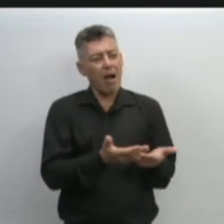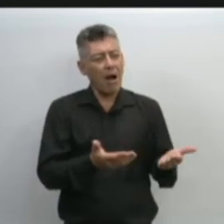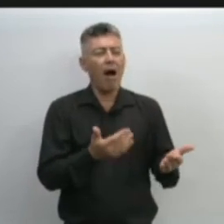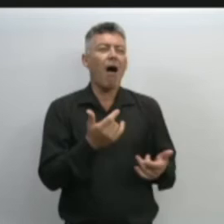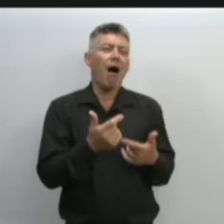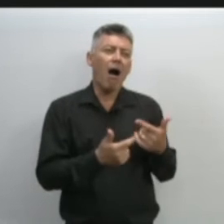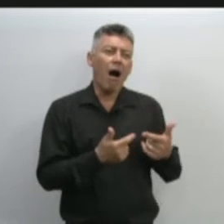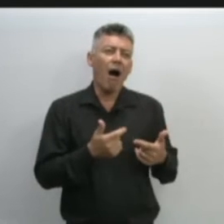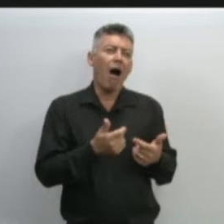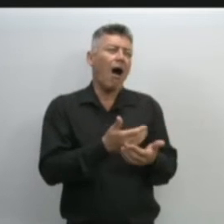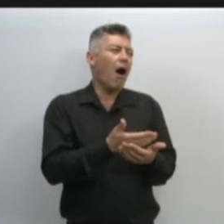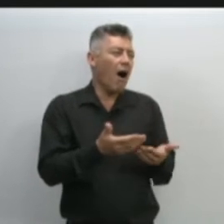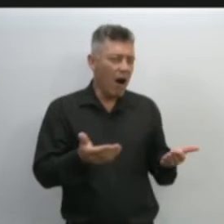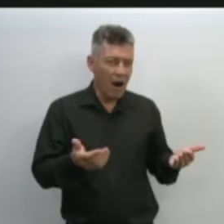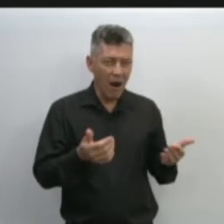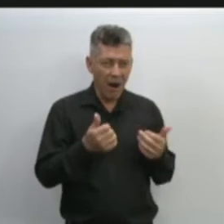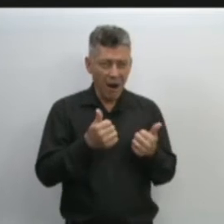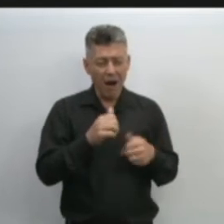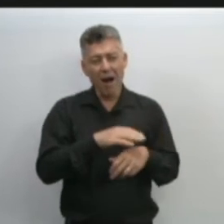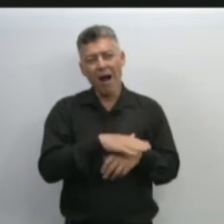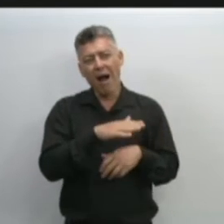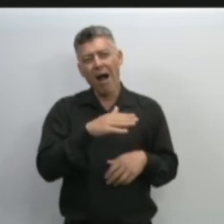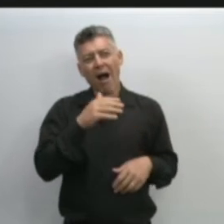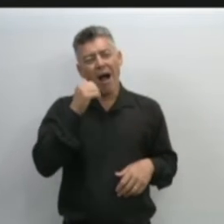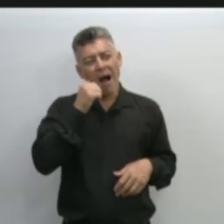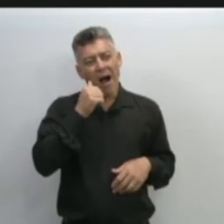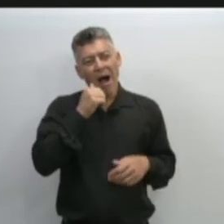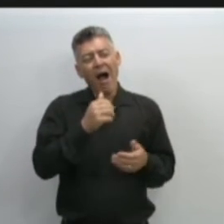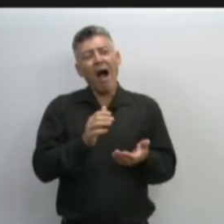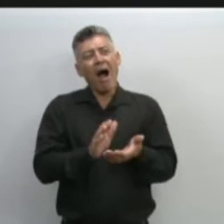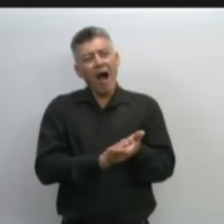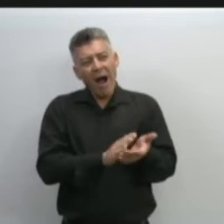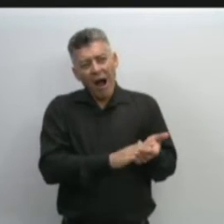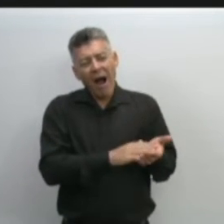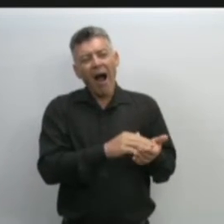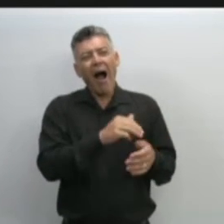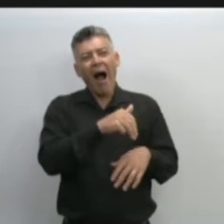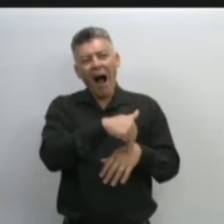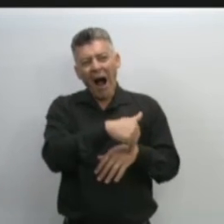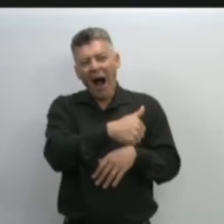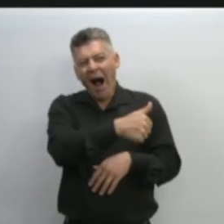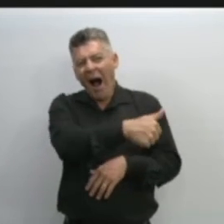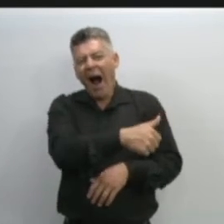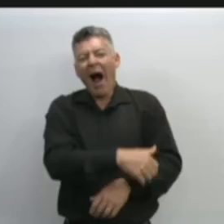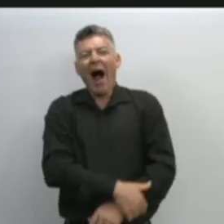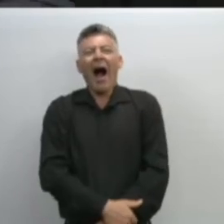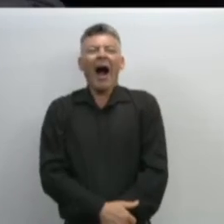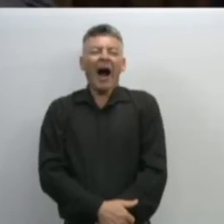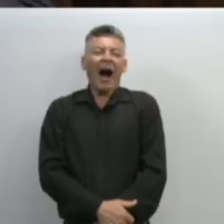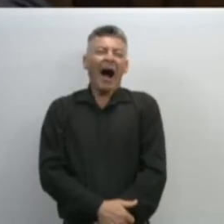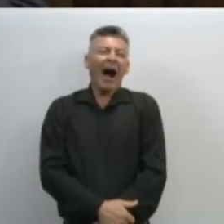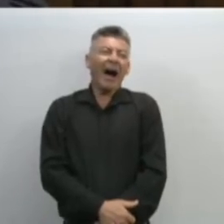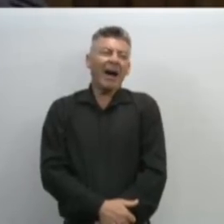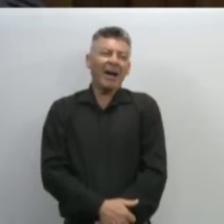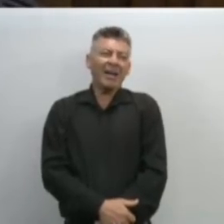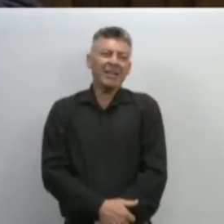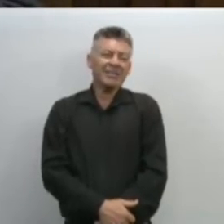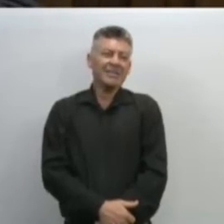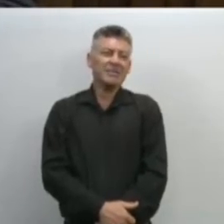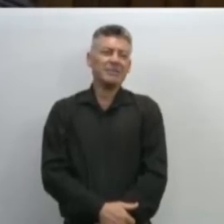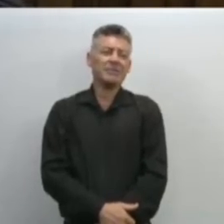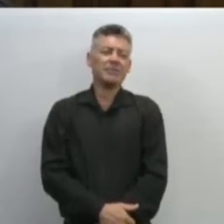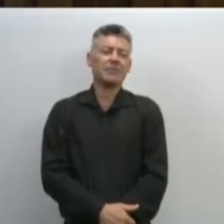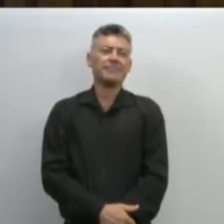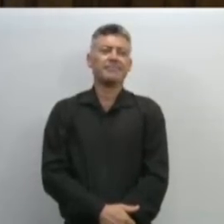todas as trabalhadoras, que em sua maioria são mulheres, e dar os parabéns à vereadora Margareth. Professor Robério, declarar Vossa também, Excelência, presidente. Pode